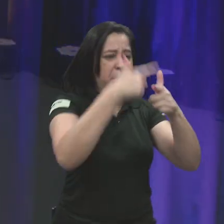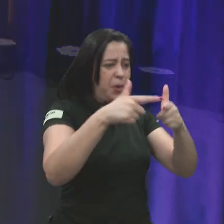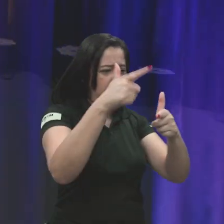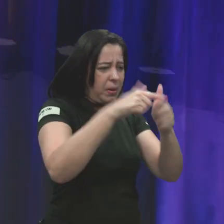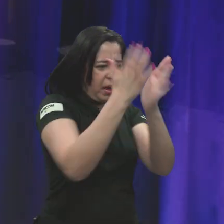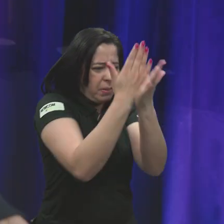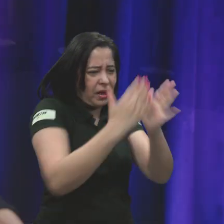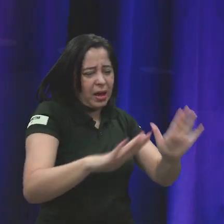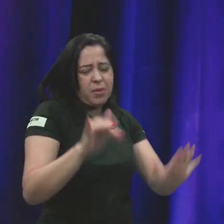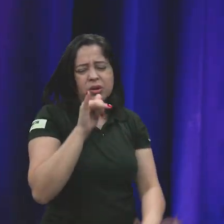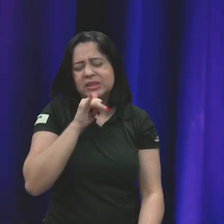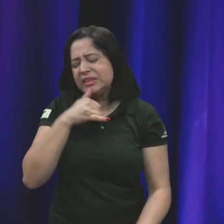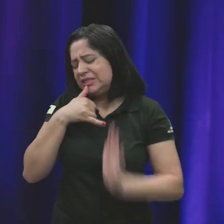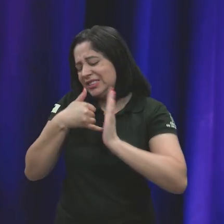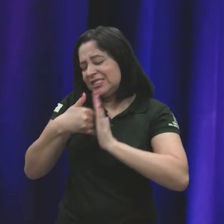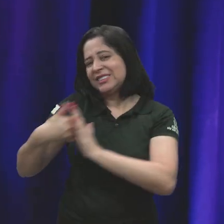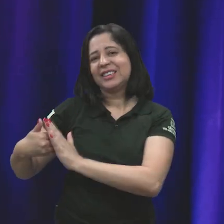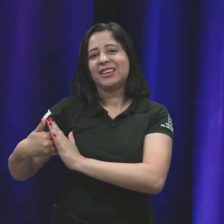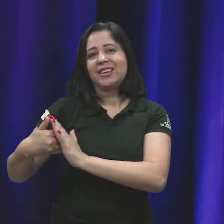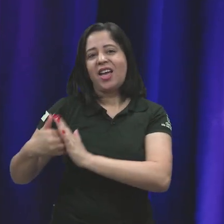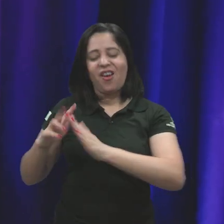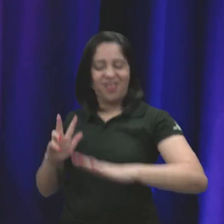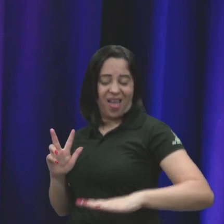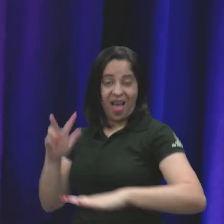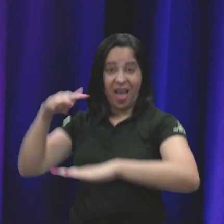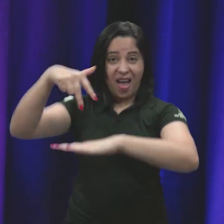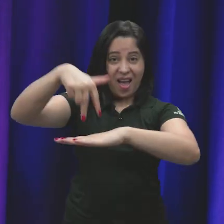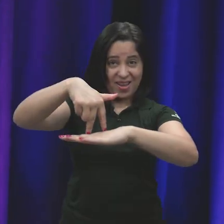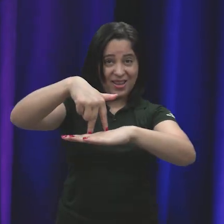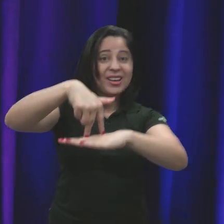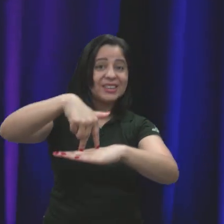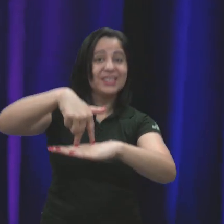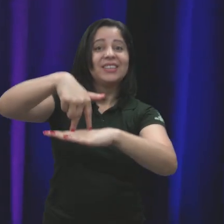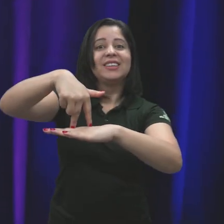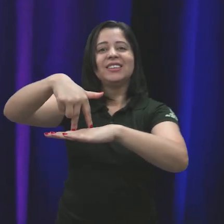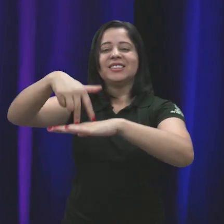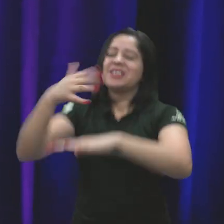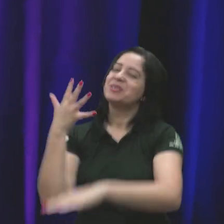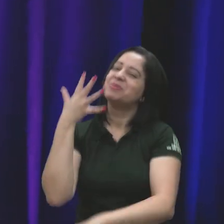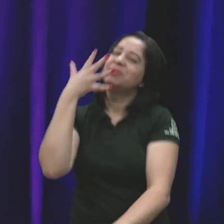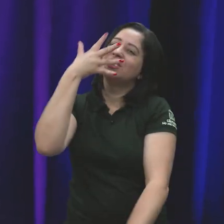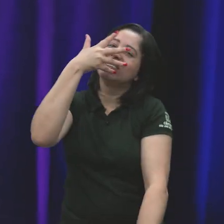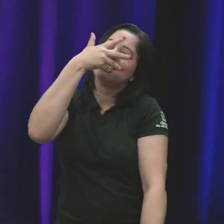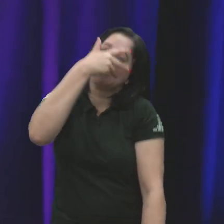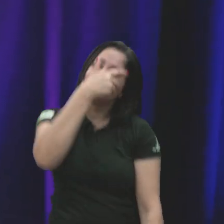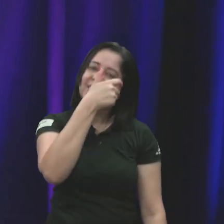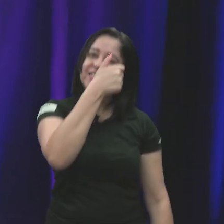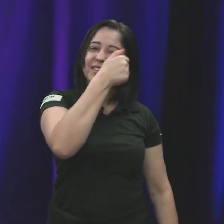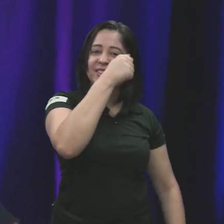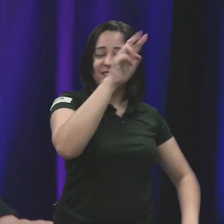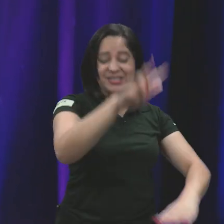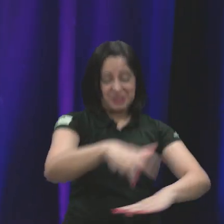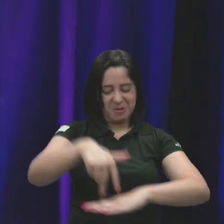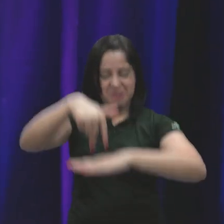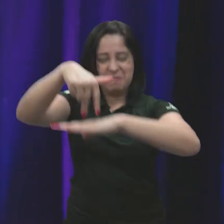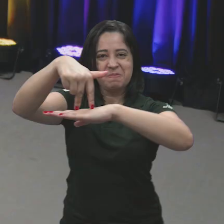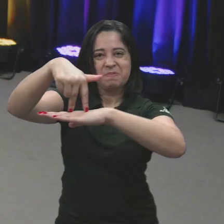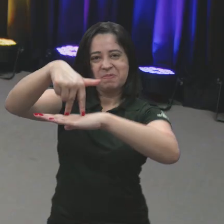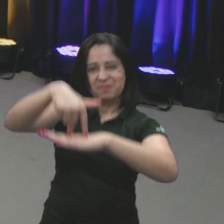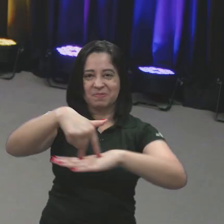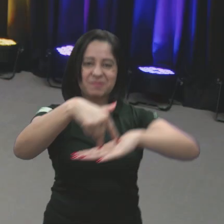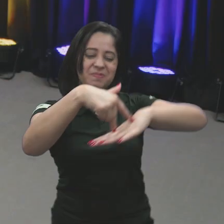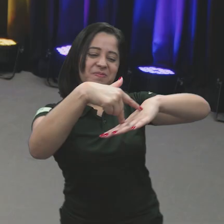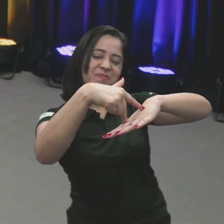borrões. Mostre pro mundo quem você é, a sua beleza te manda de